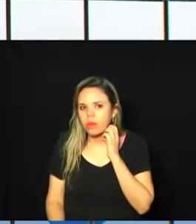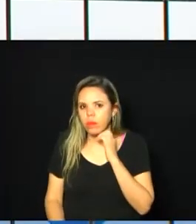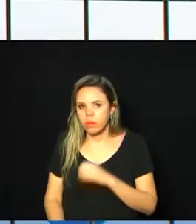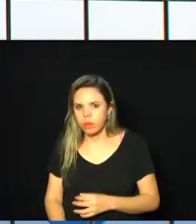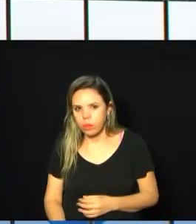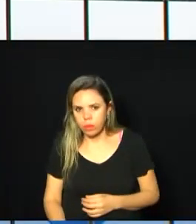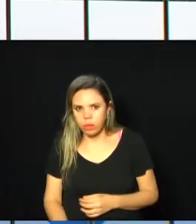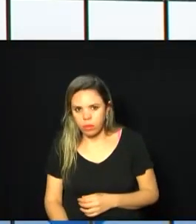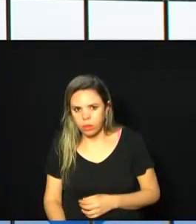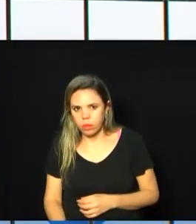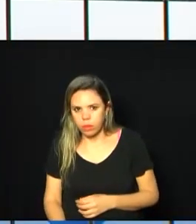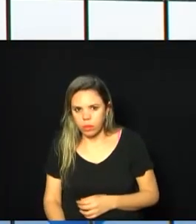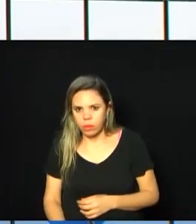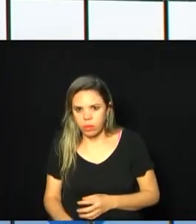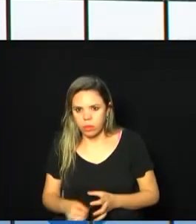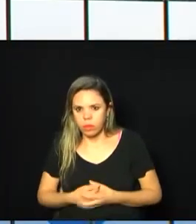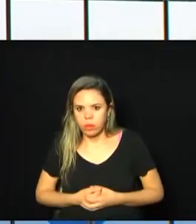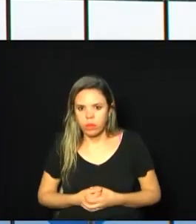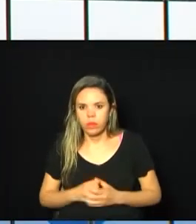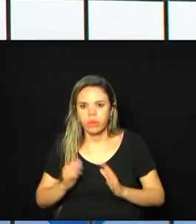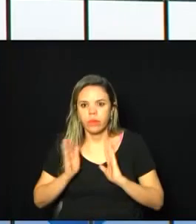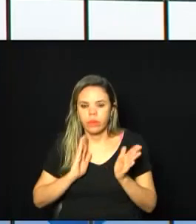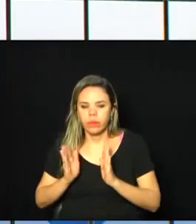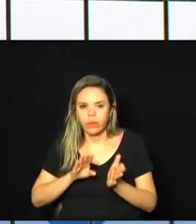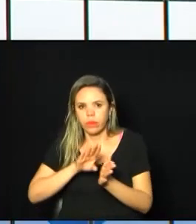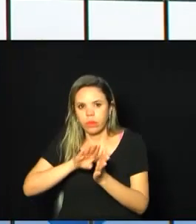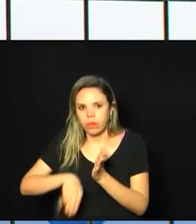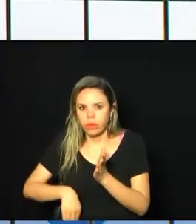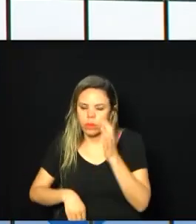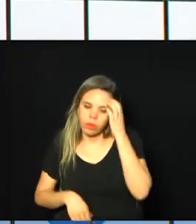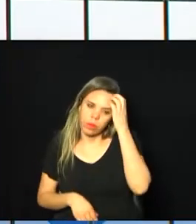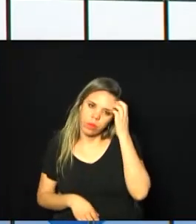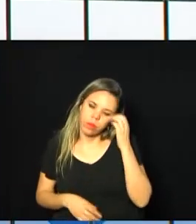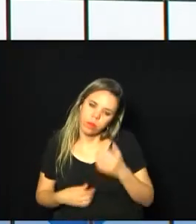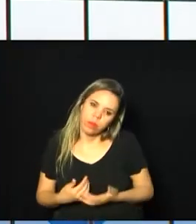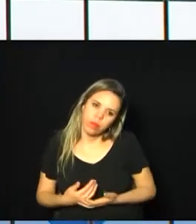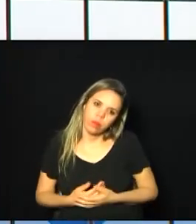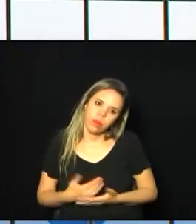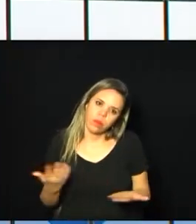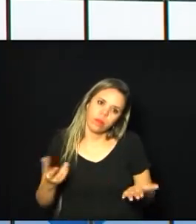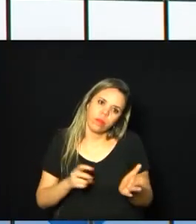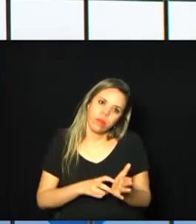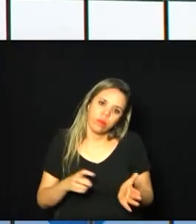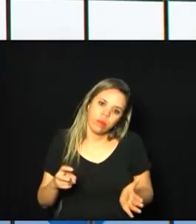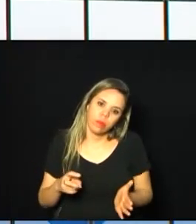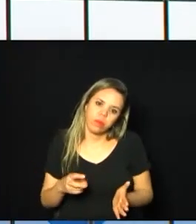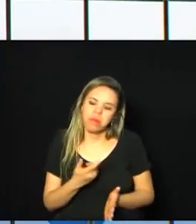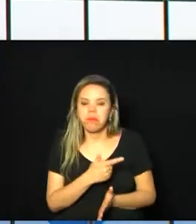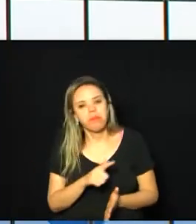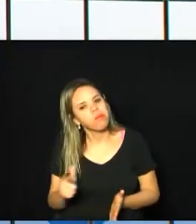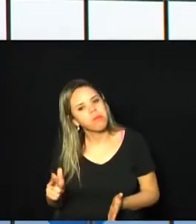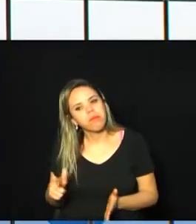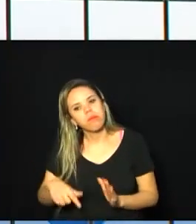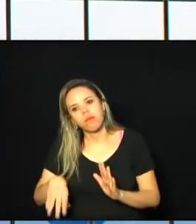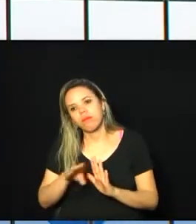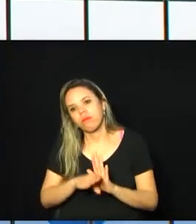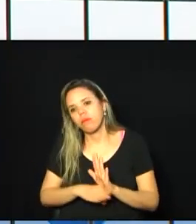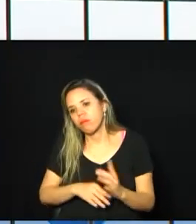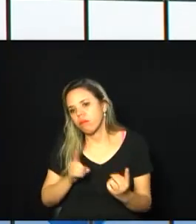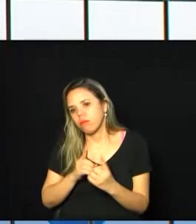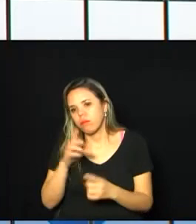Então, a carreta vai ser retirada, foi retirada nesta manhã e não haverá programação